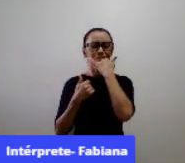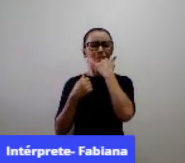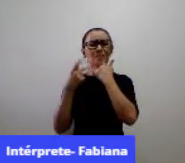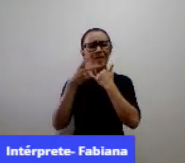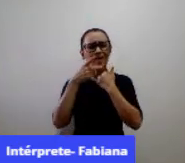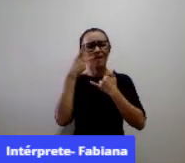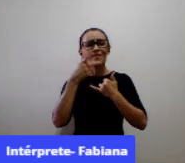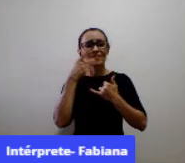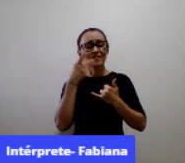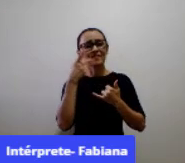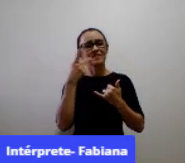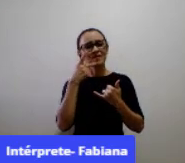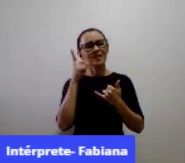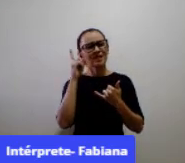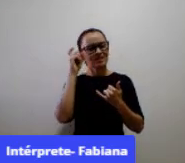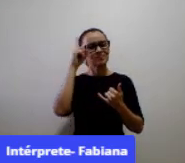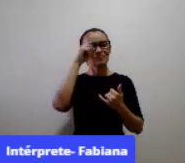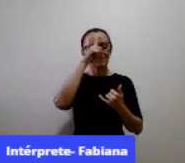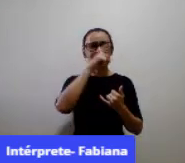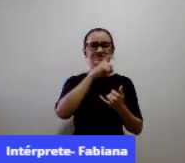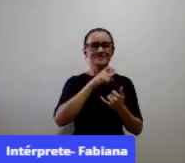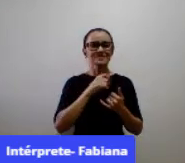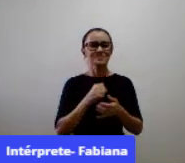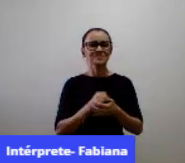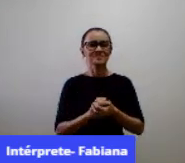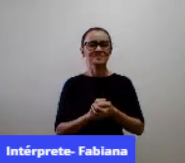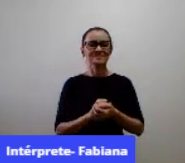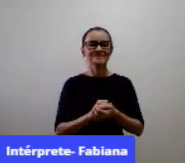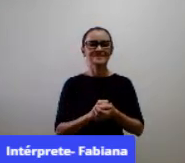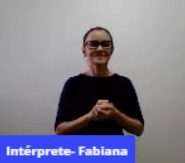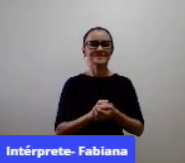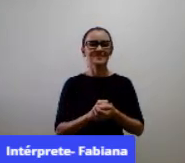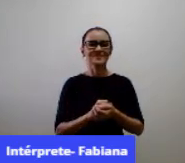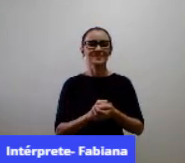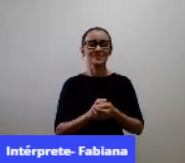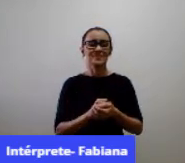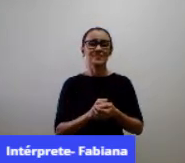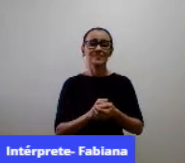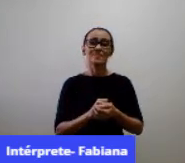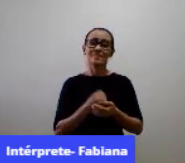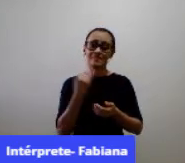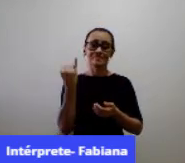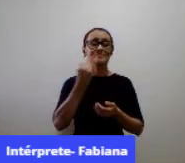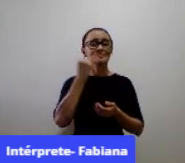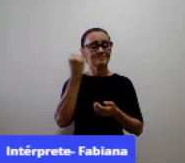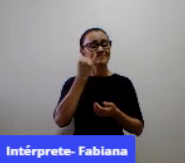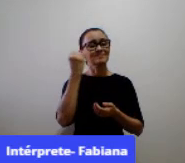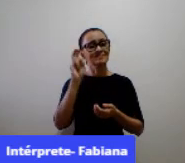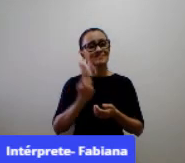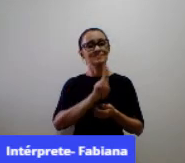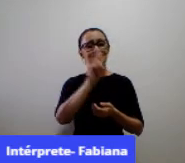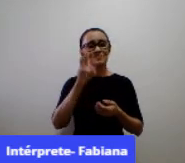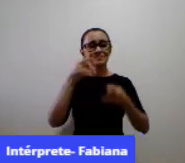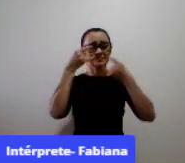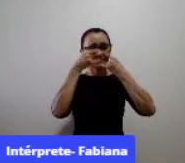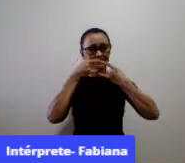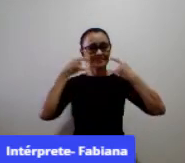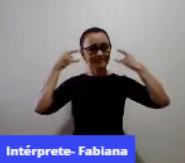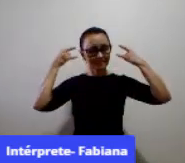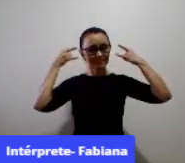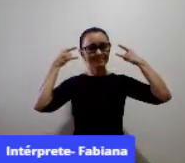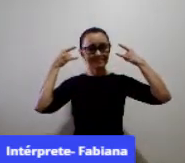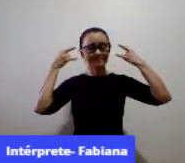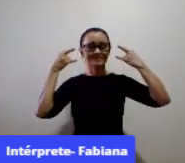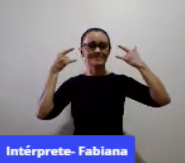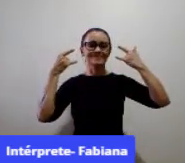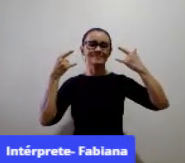mais complicado, ela vai se deslocando, e a gente tem a necessidade de manter a máscara aqui, né? Porque a gente está